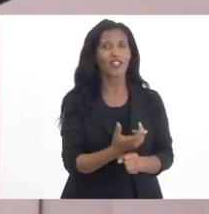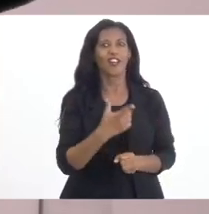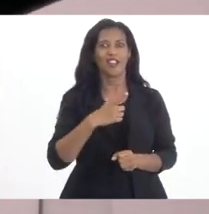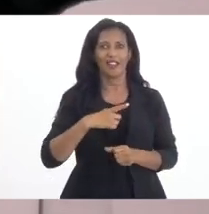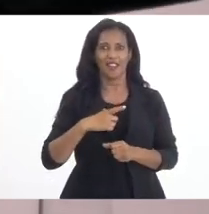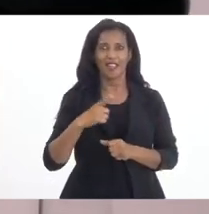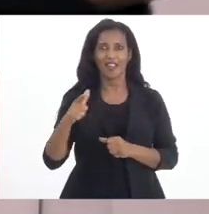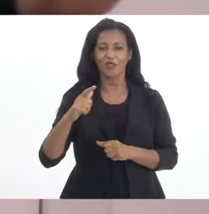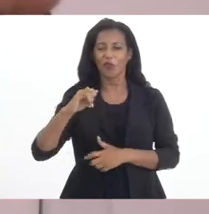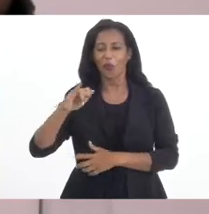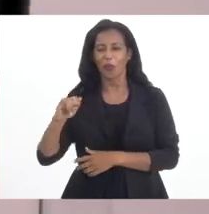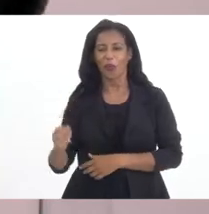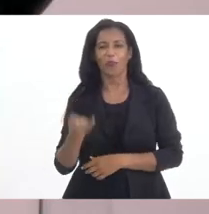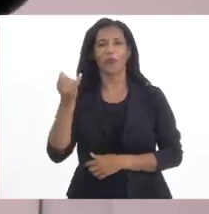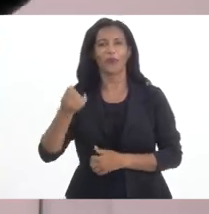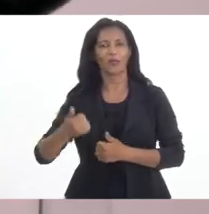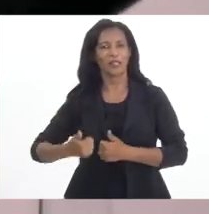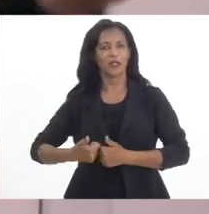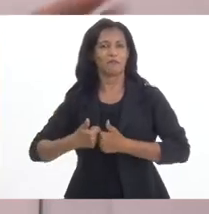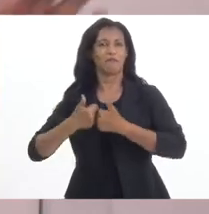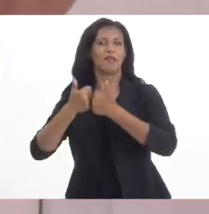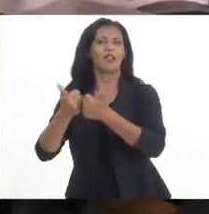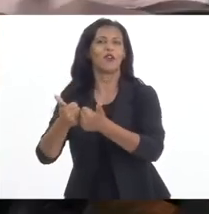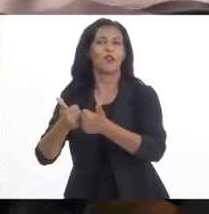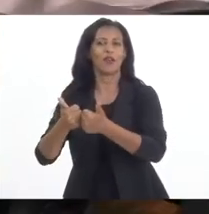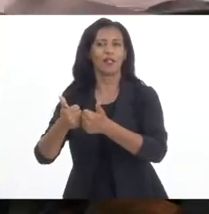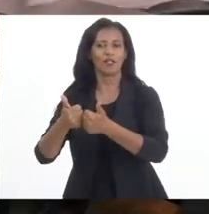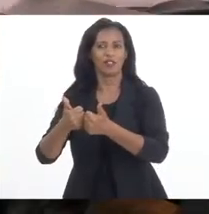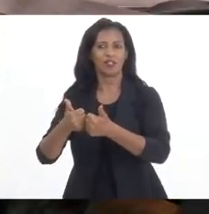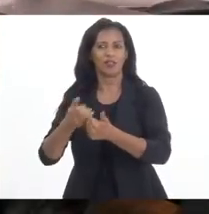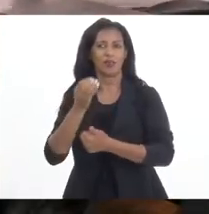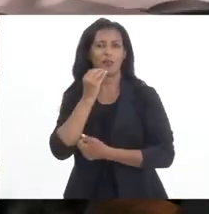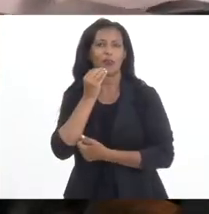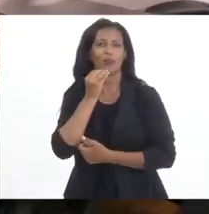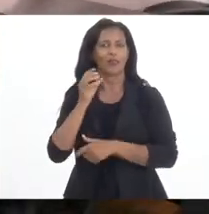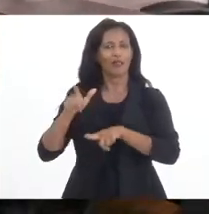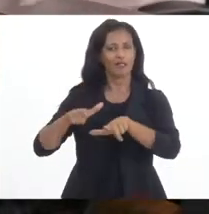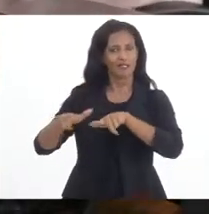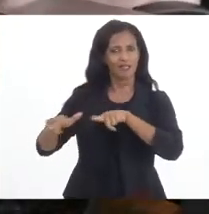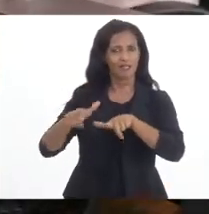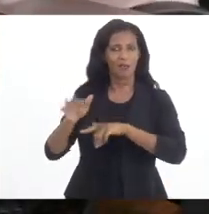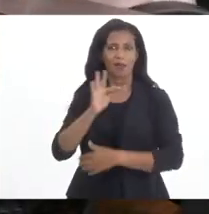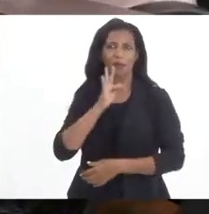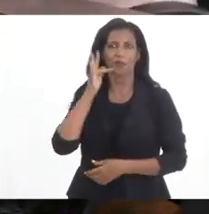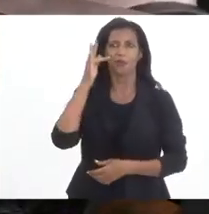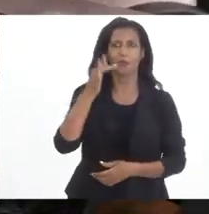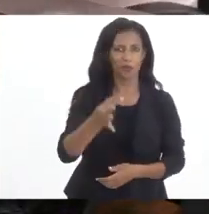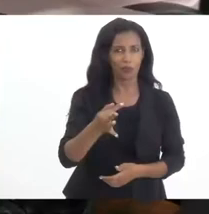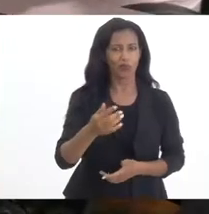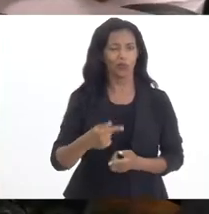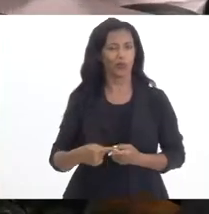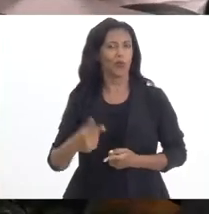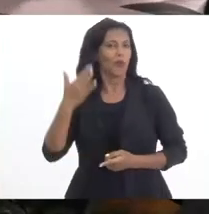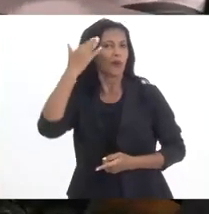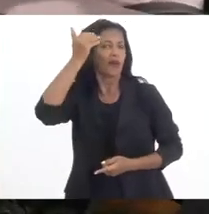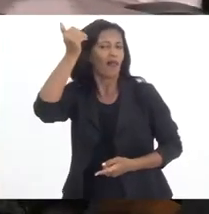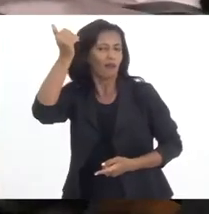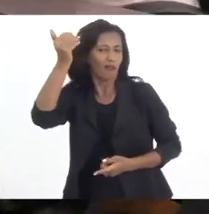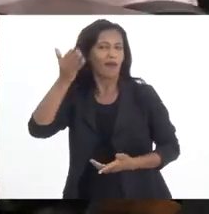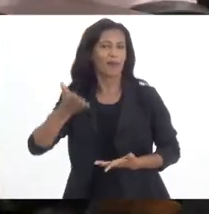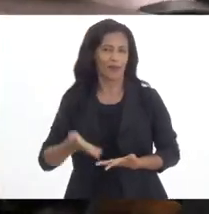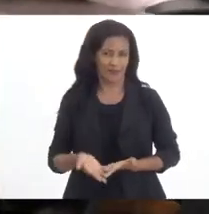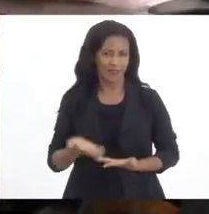espaços maiores de empregabilidade no futuro. Entendeu? Porque a fama é maior,